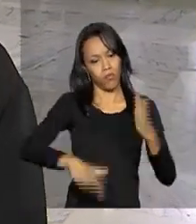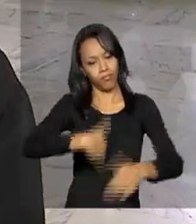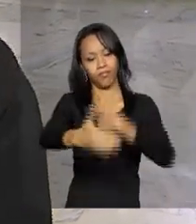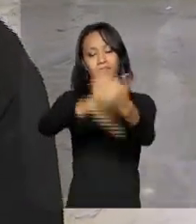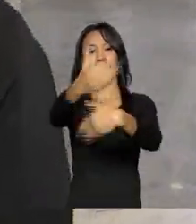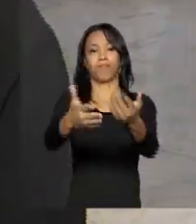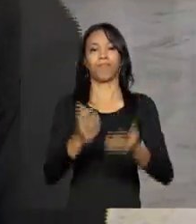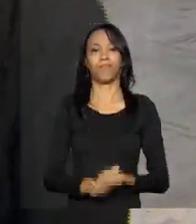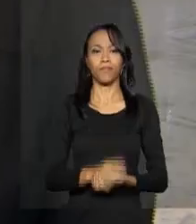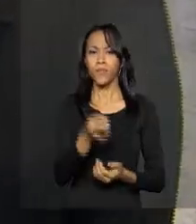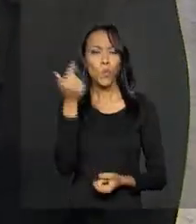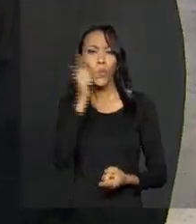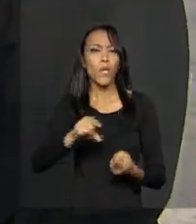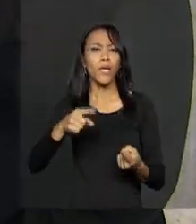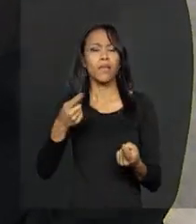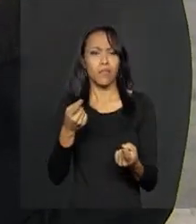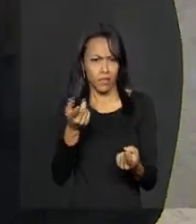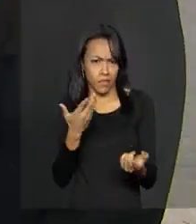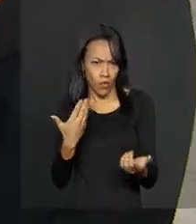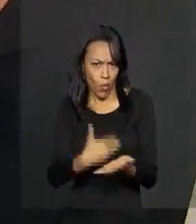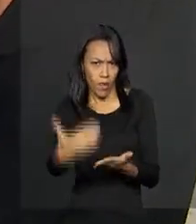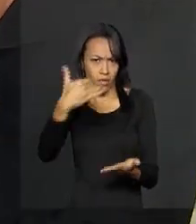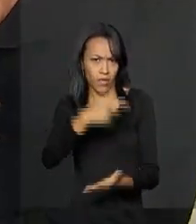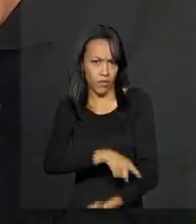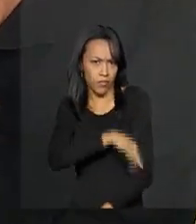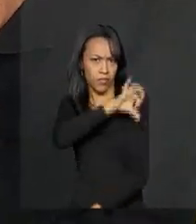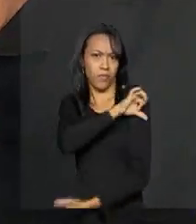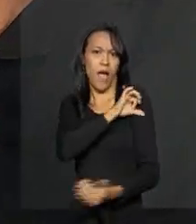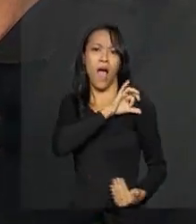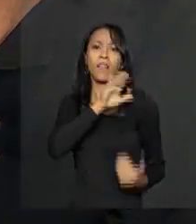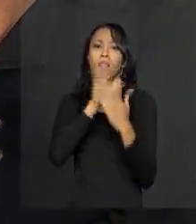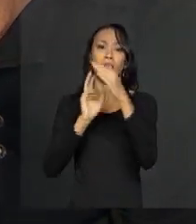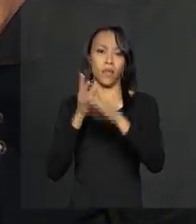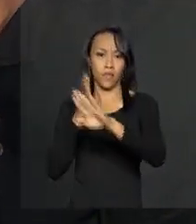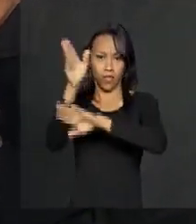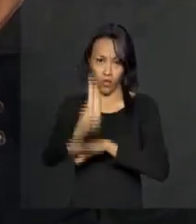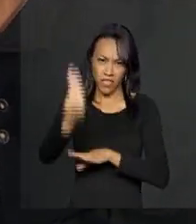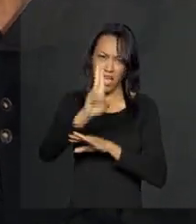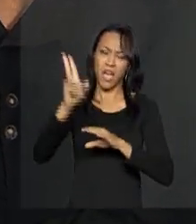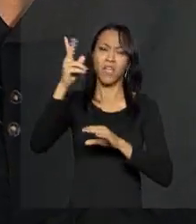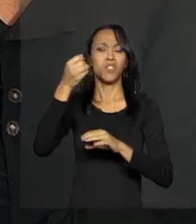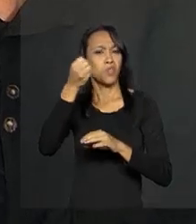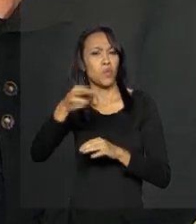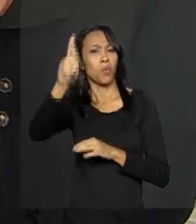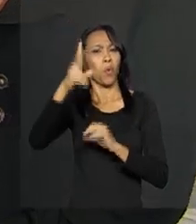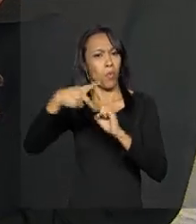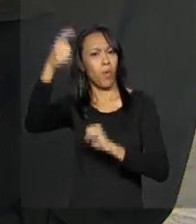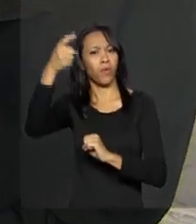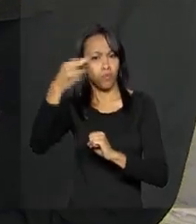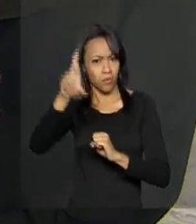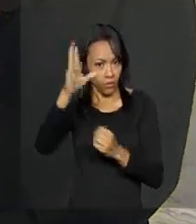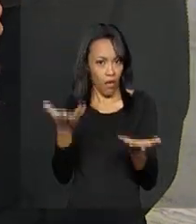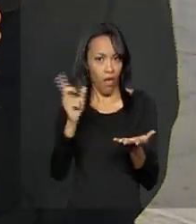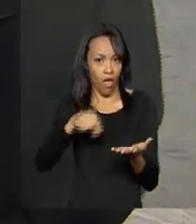Democracia os avanços são percebidos desde a primeira infância até as Universidades idades o o doutorado pós-doutorado a educação de